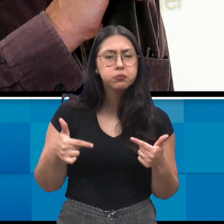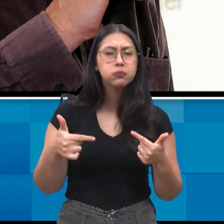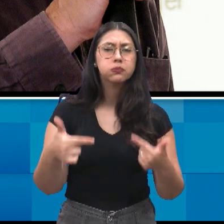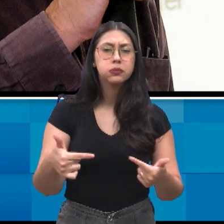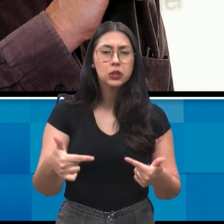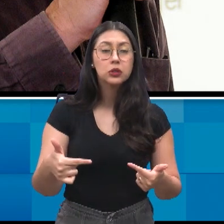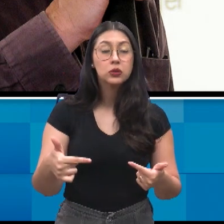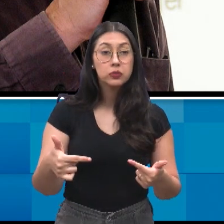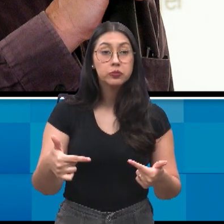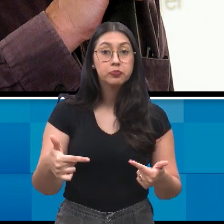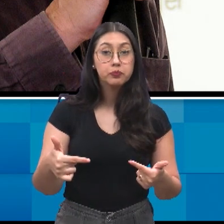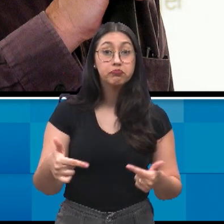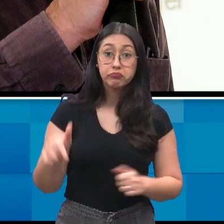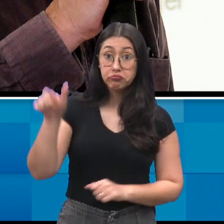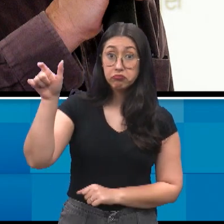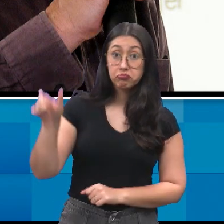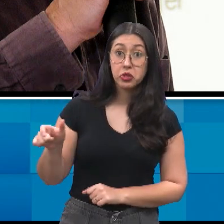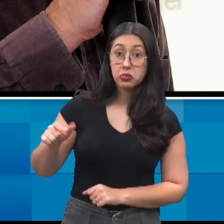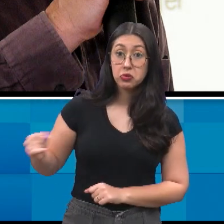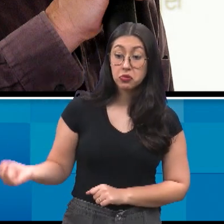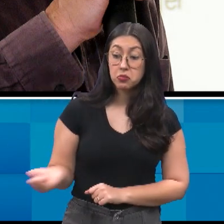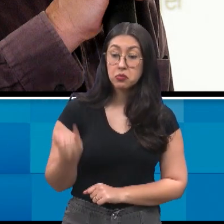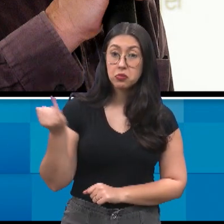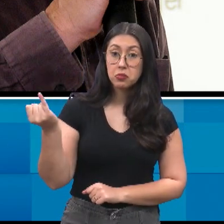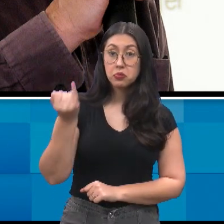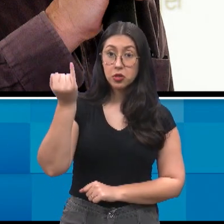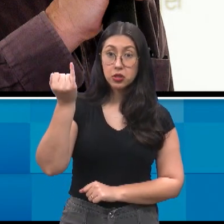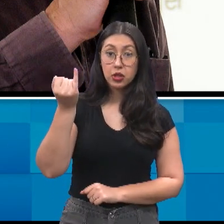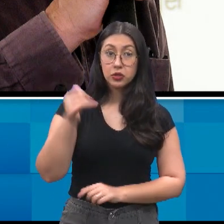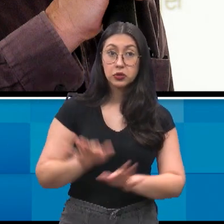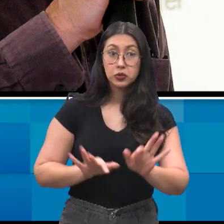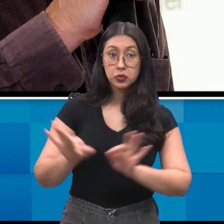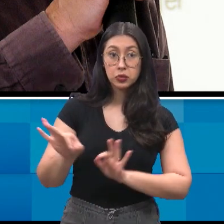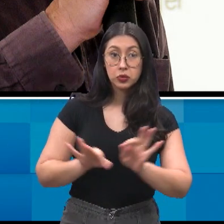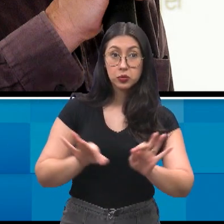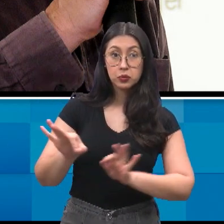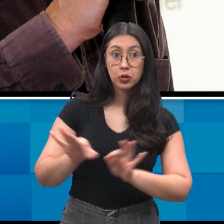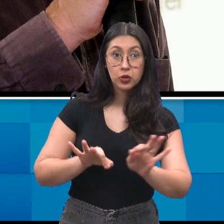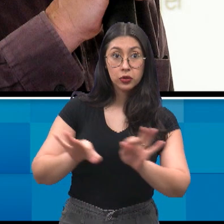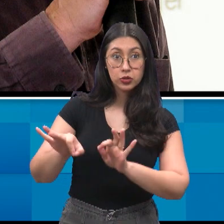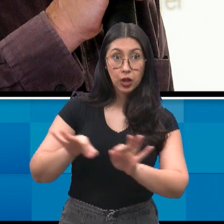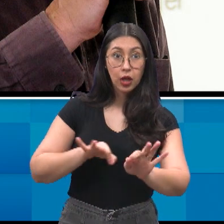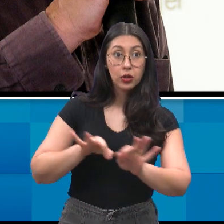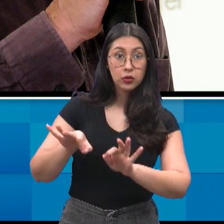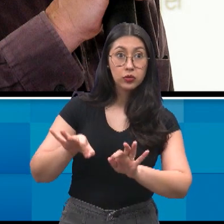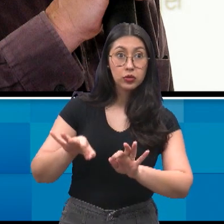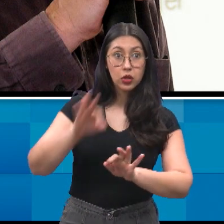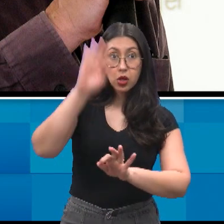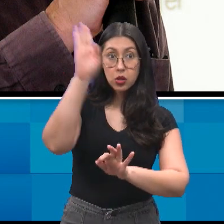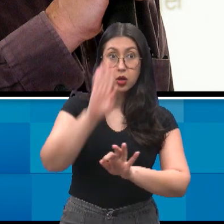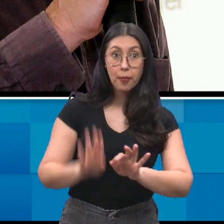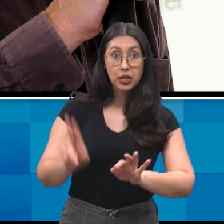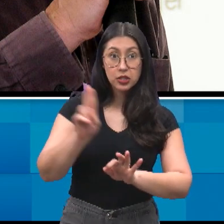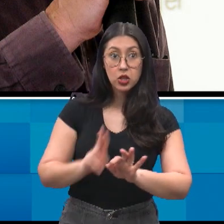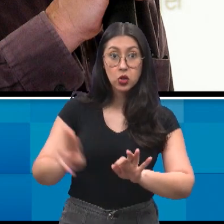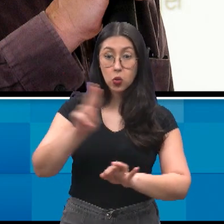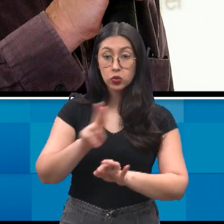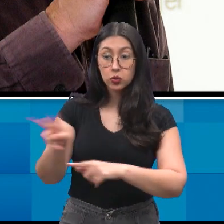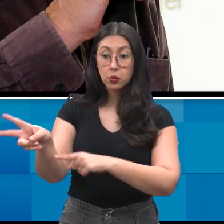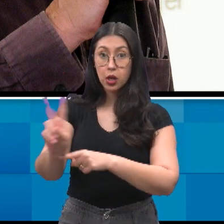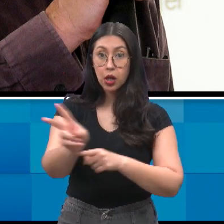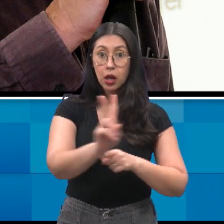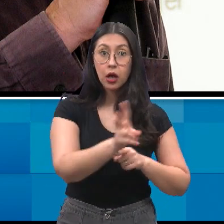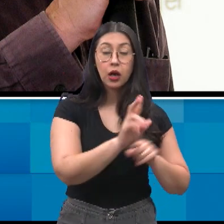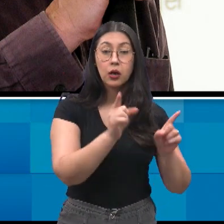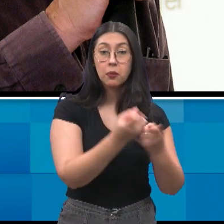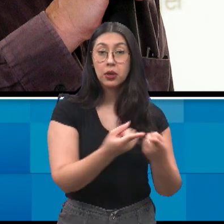Ele foi uma pessoa fundamental no desenvolvimento do programa de censuramento remoto, que o Brasil utiliza até hoje em parceria com a China e